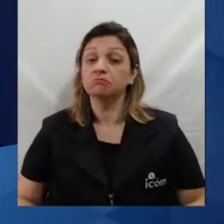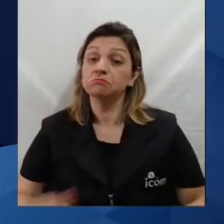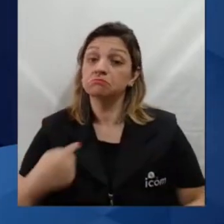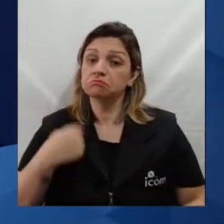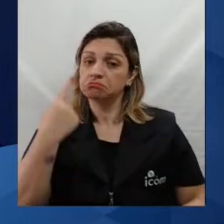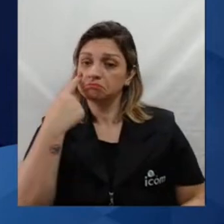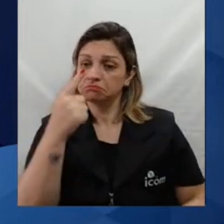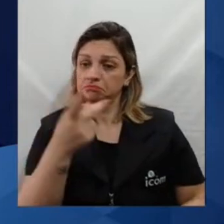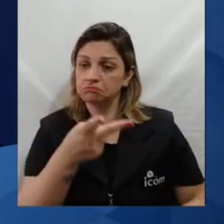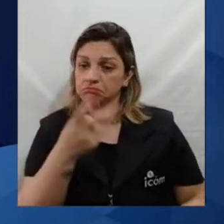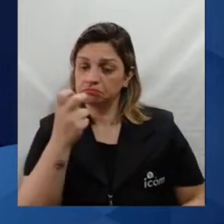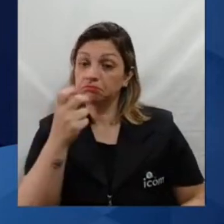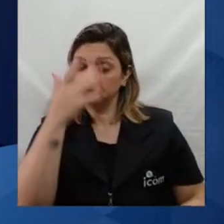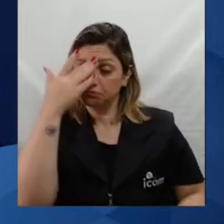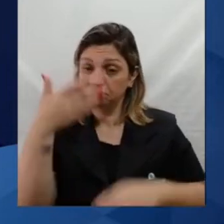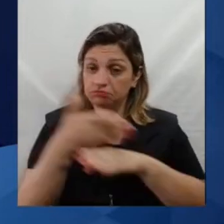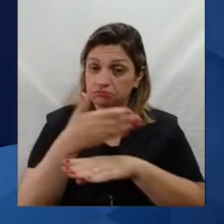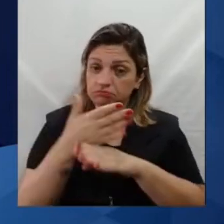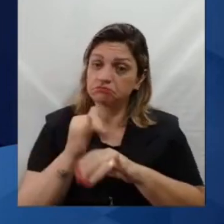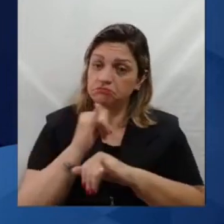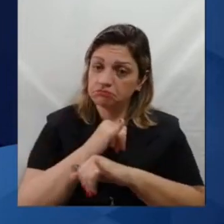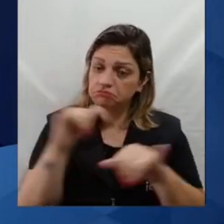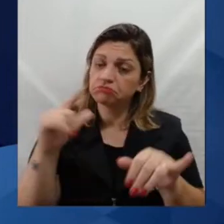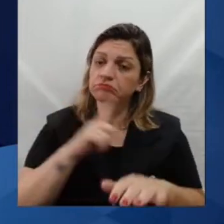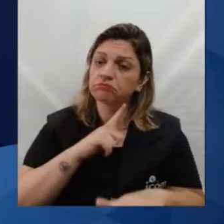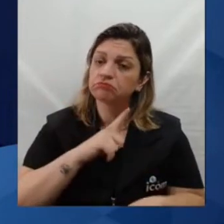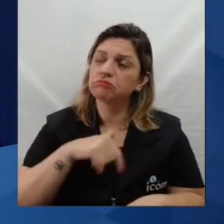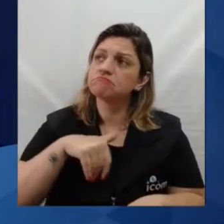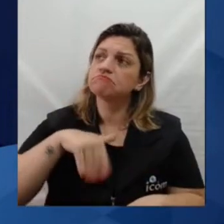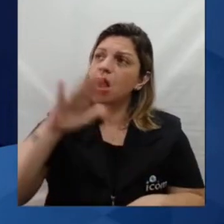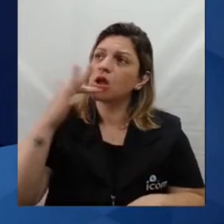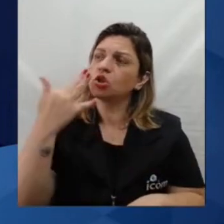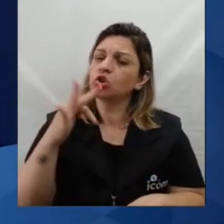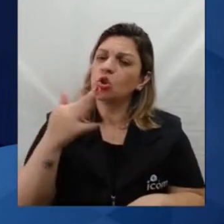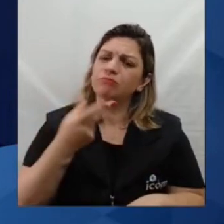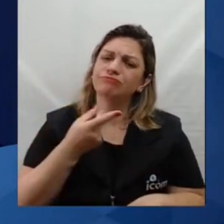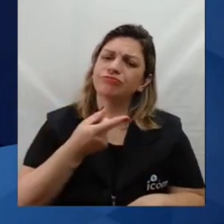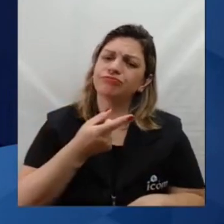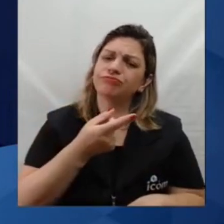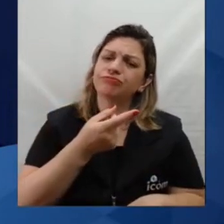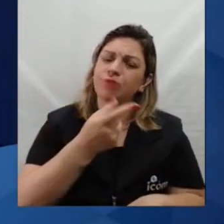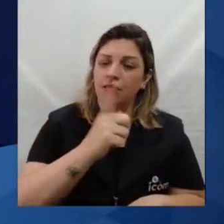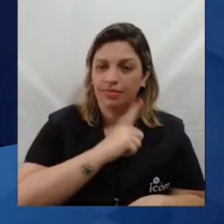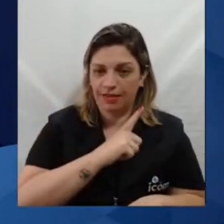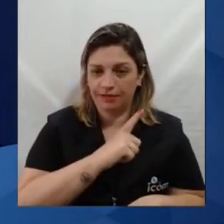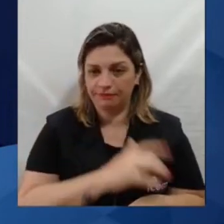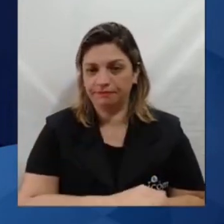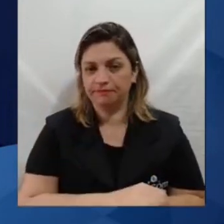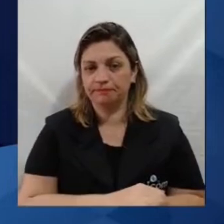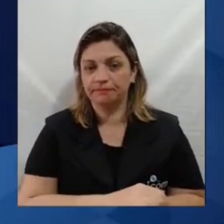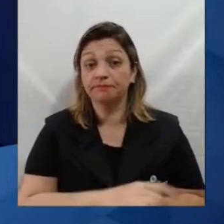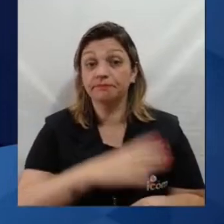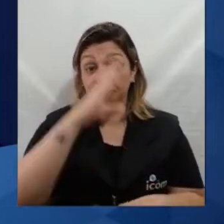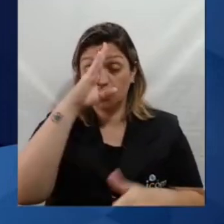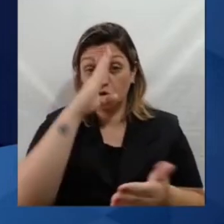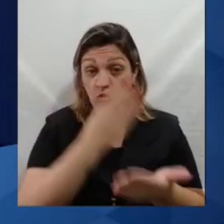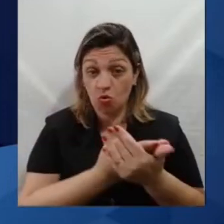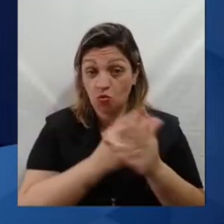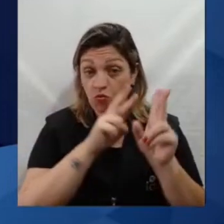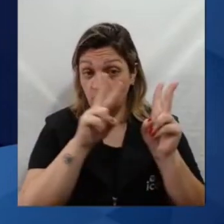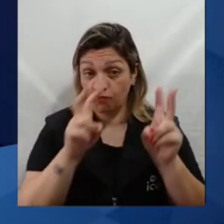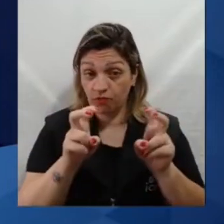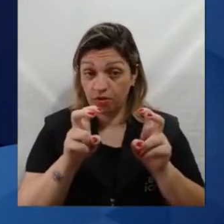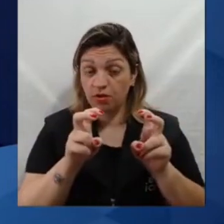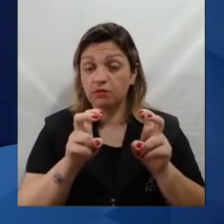eles relatavam que tinham maior dor constante. A confiabilidade, então aqui nós